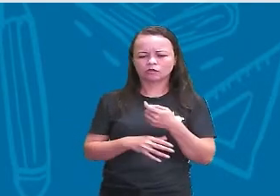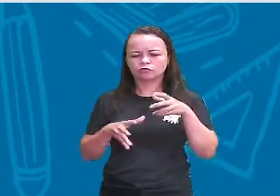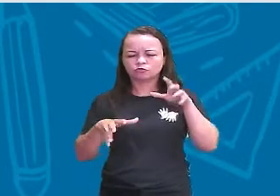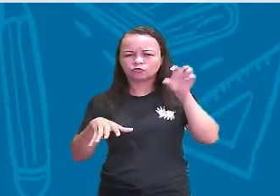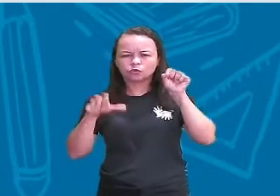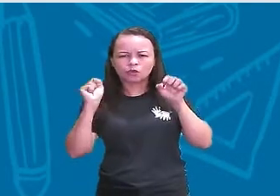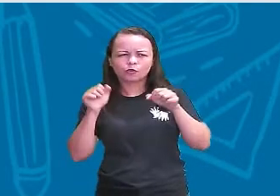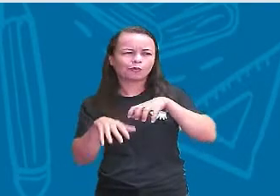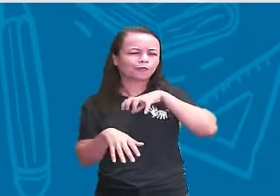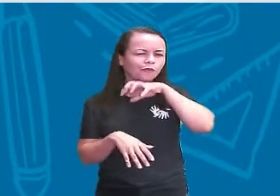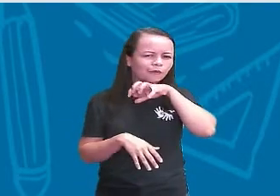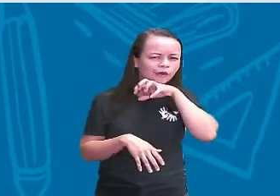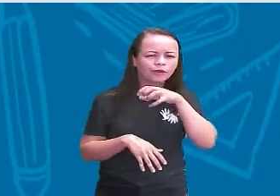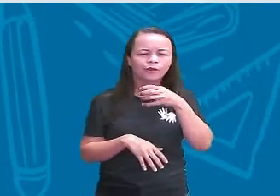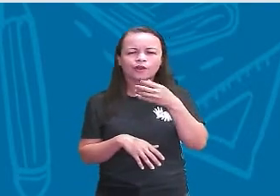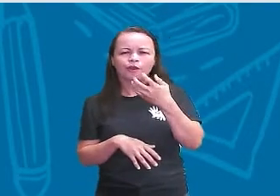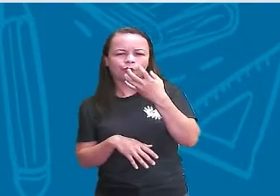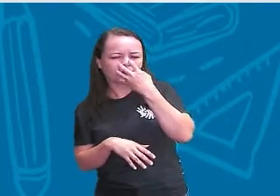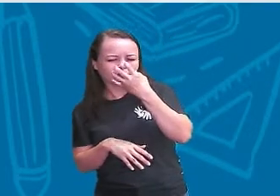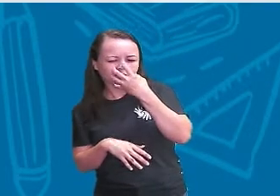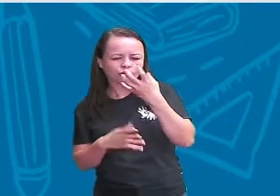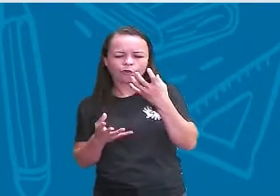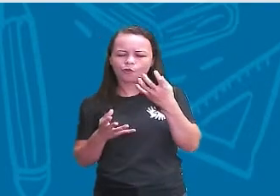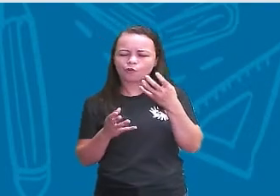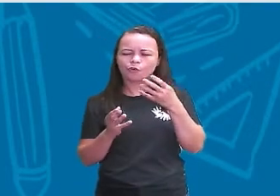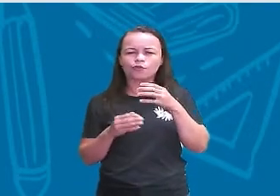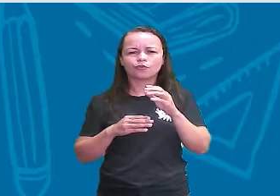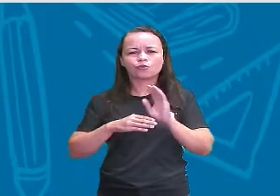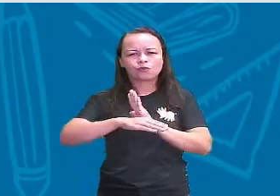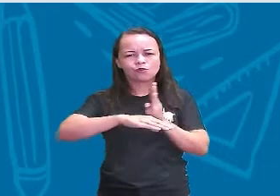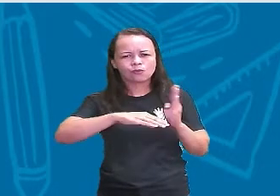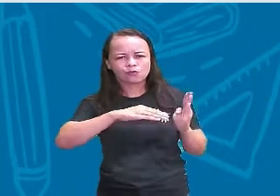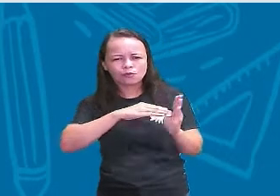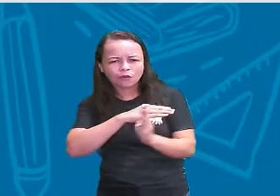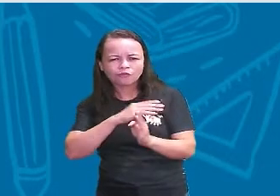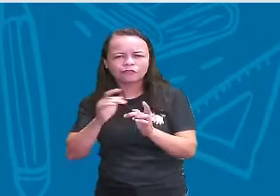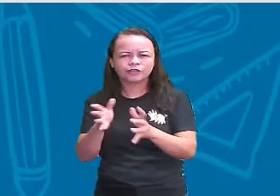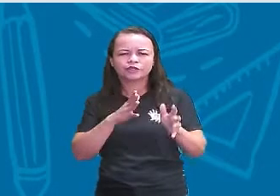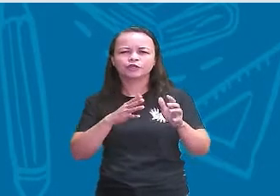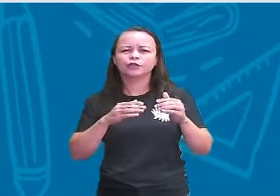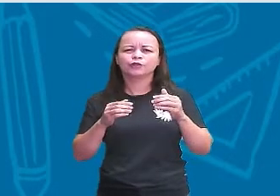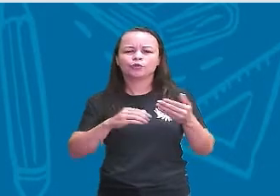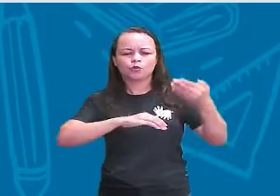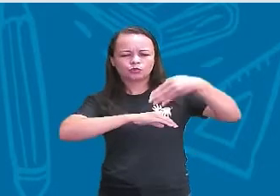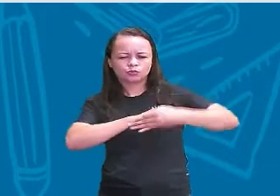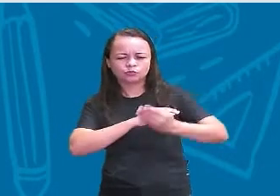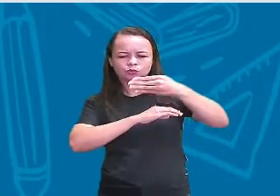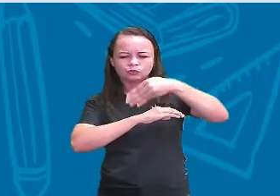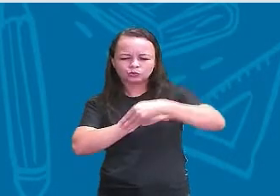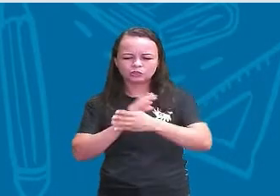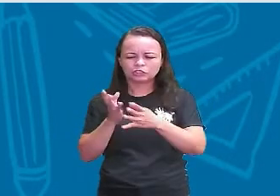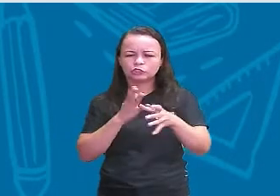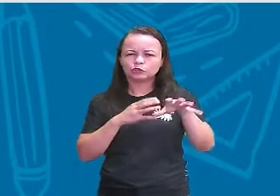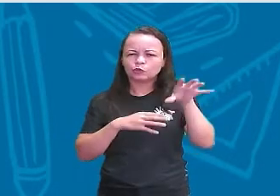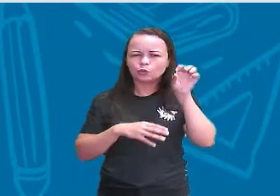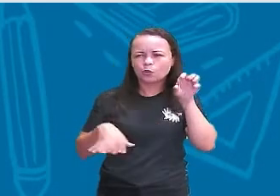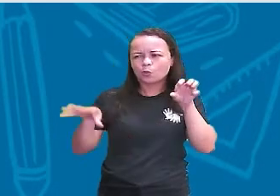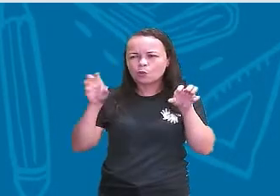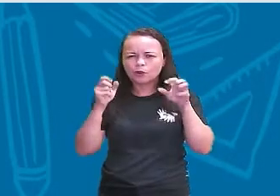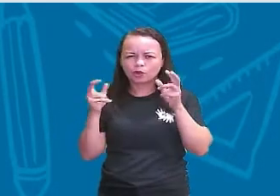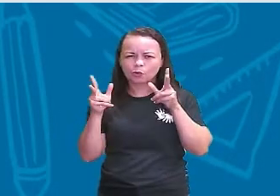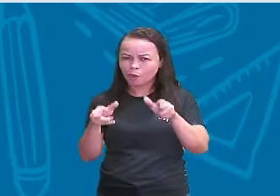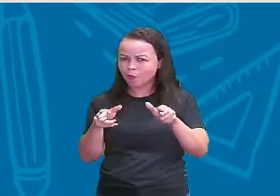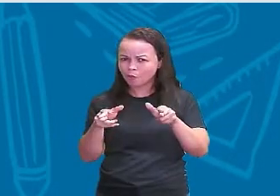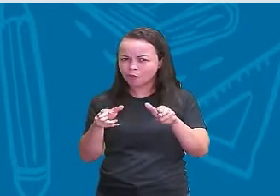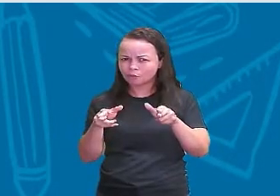o gato, o golfinho ou o ser humano, eles escutam de forma igual? A